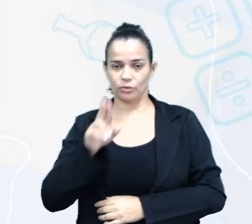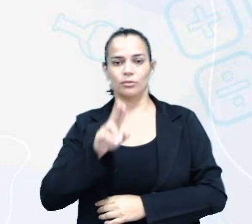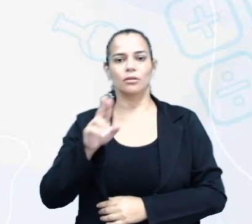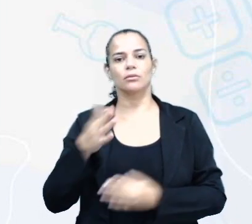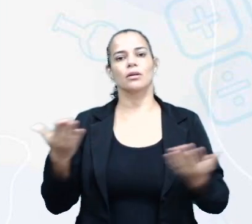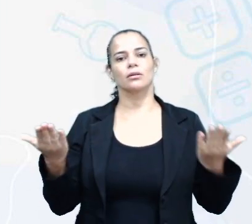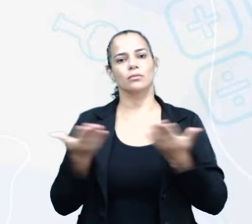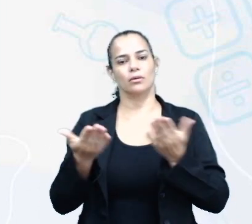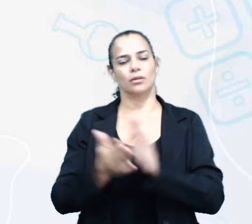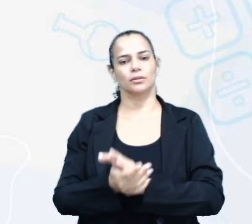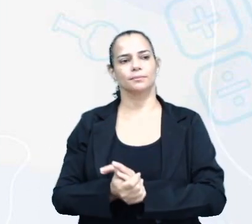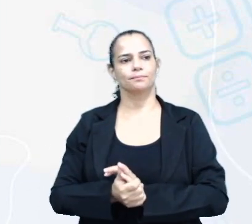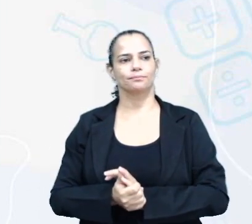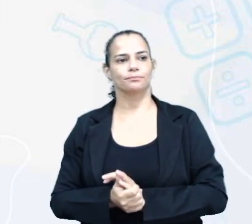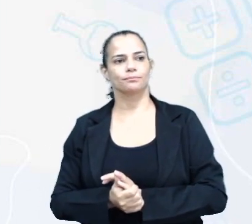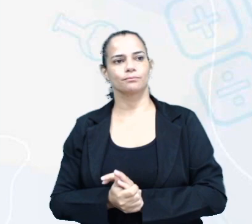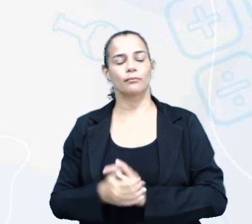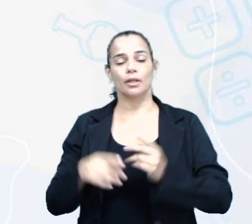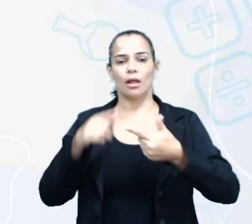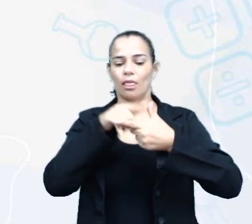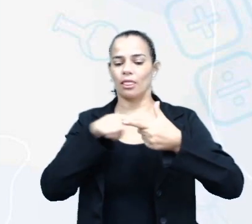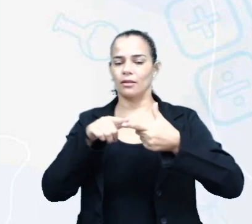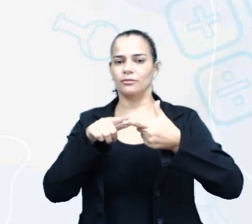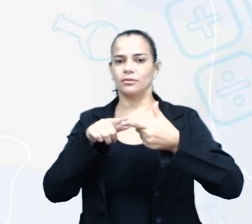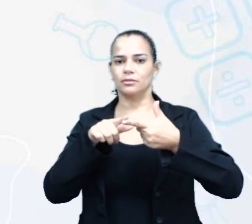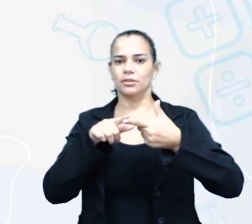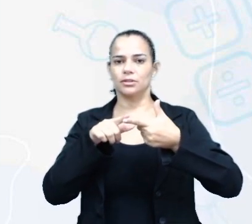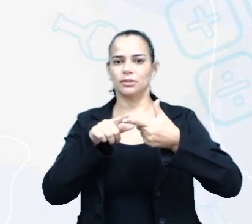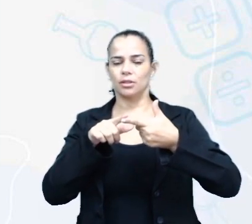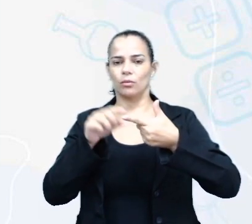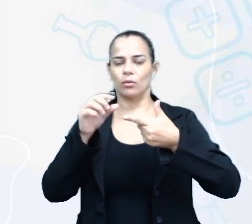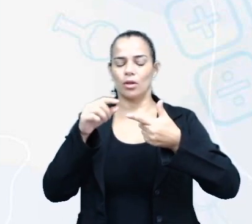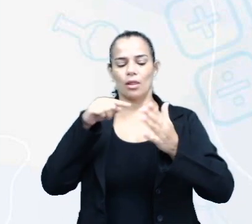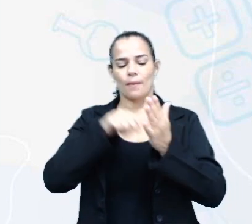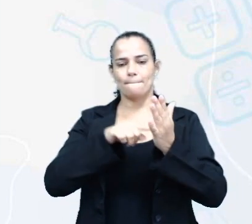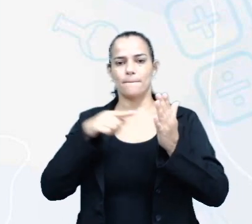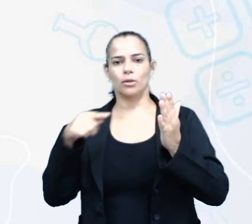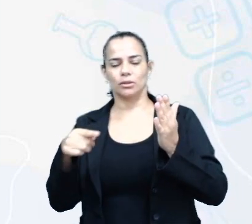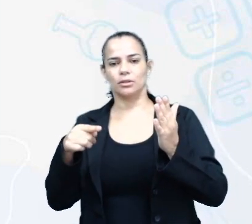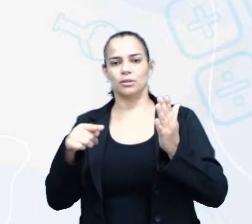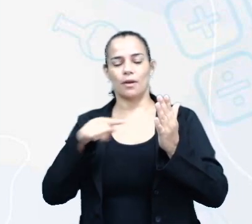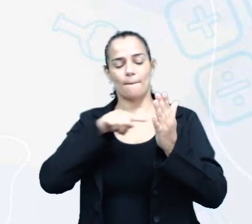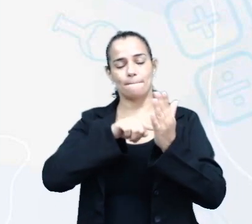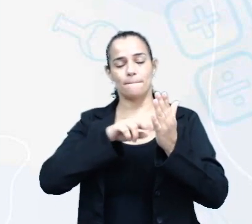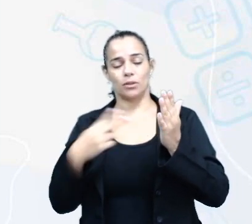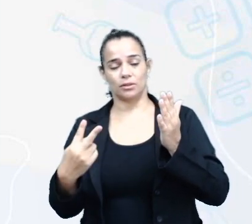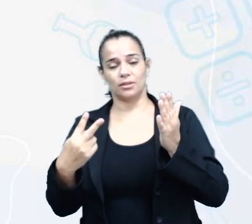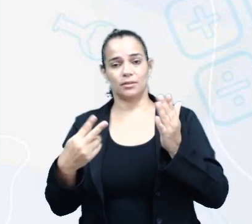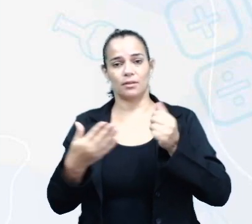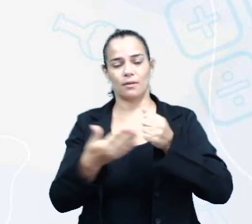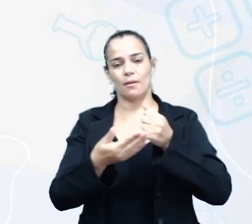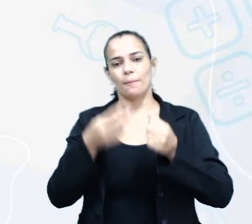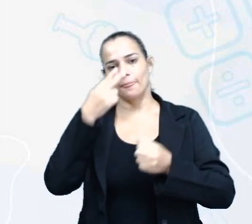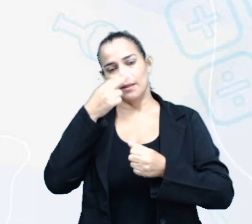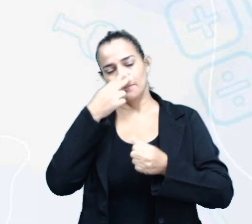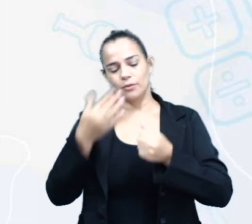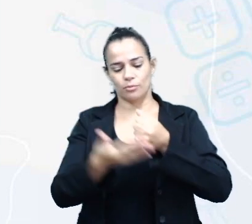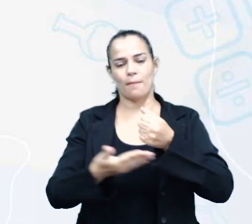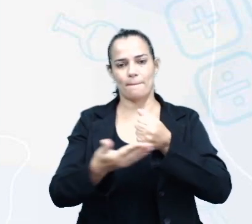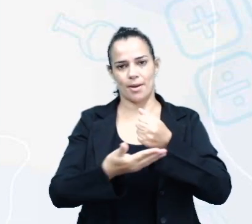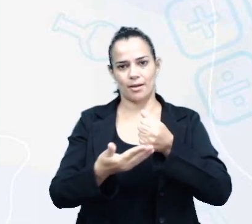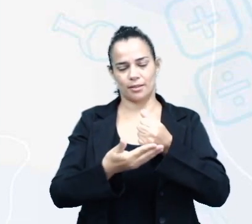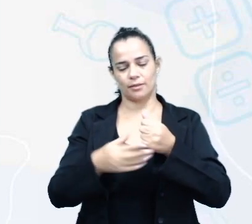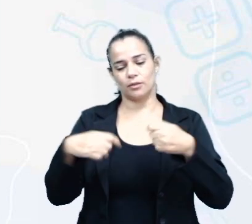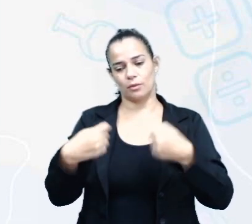agora. Divisão de potência de mesma base. O que é que eu devo fazer? Eu devo repetir a base e